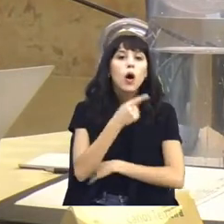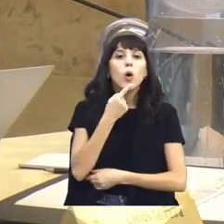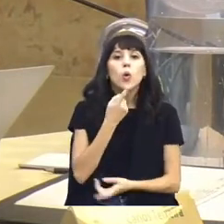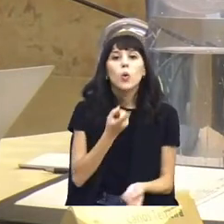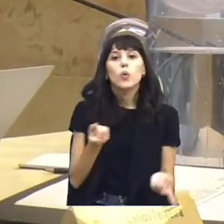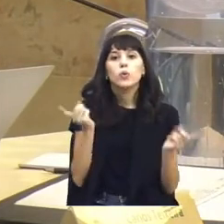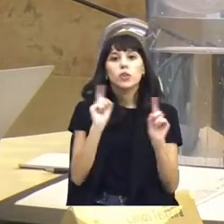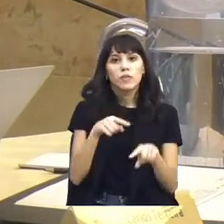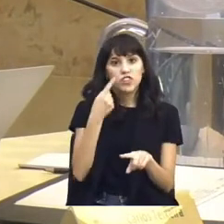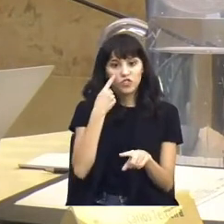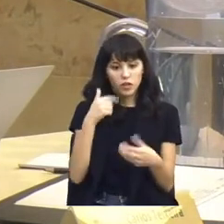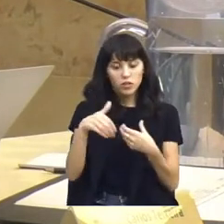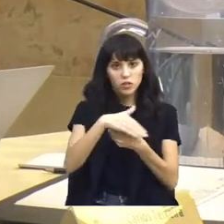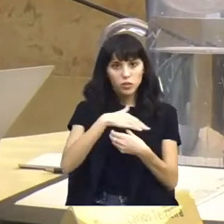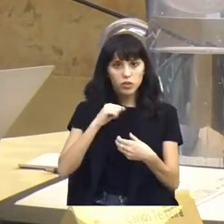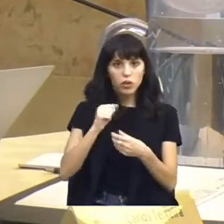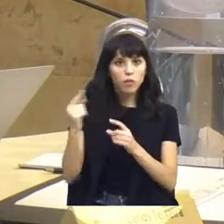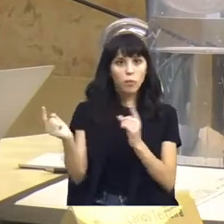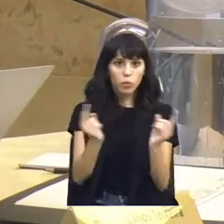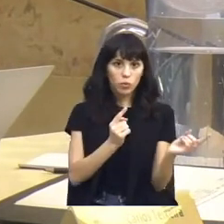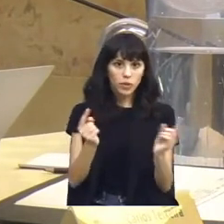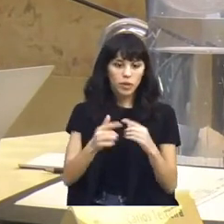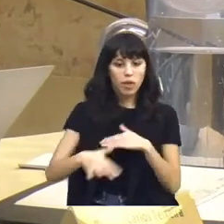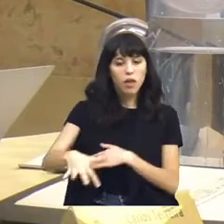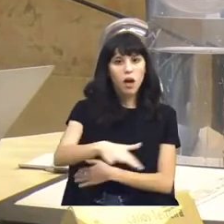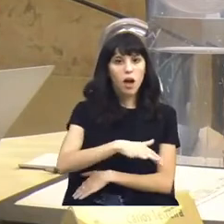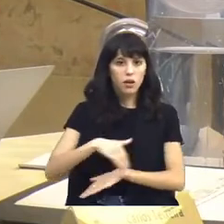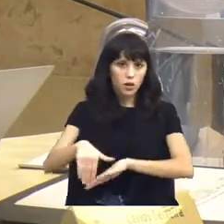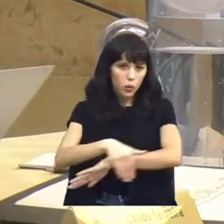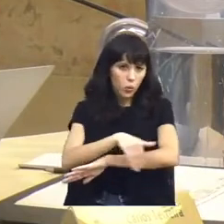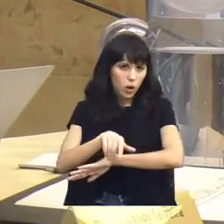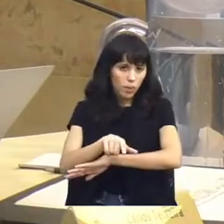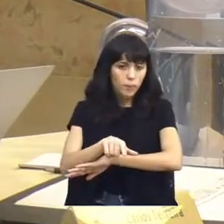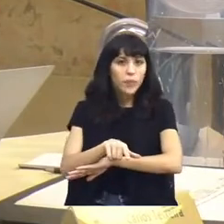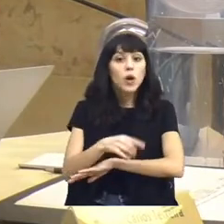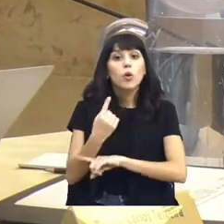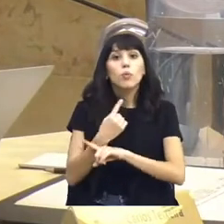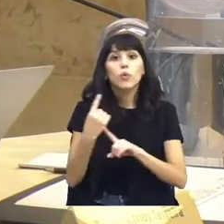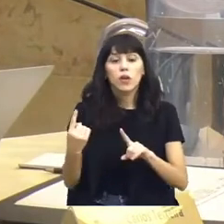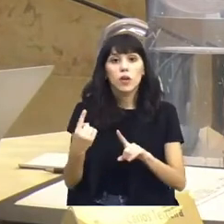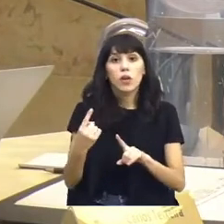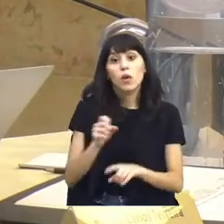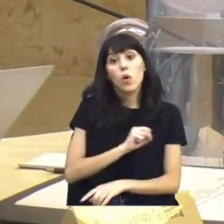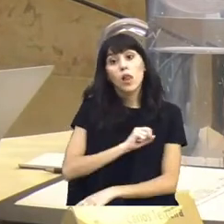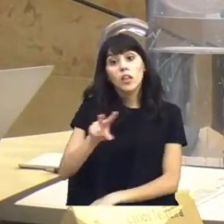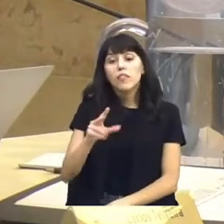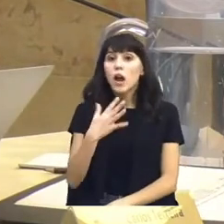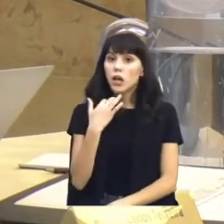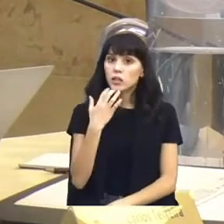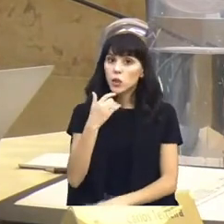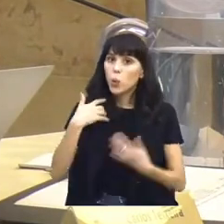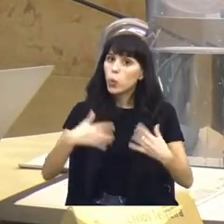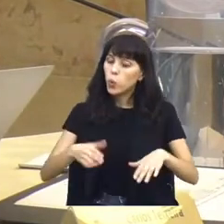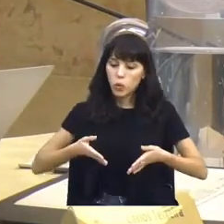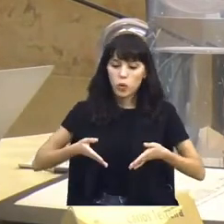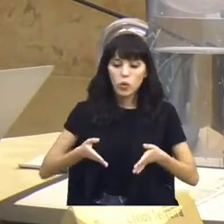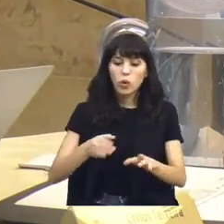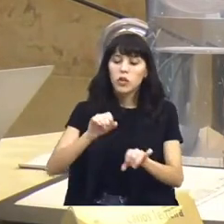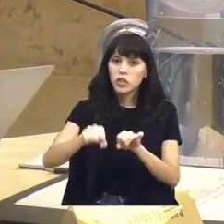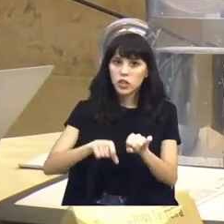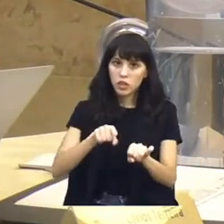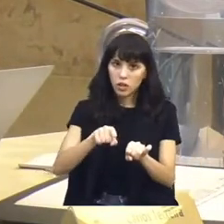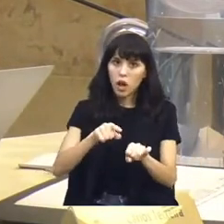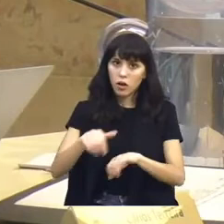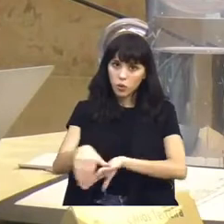a situação de de mobilidade na nessa nessa rua tendo em conta que o livre pesa muito insistência desse ciclovia na Rua Castilho